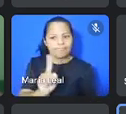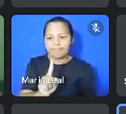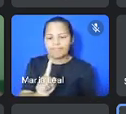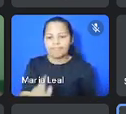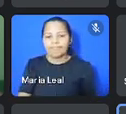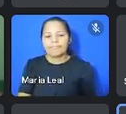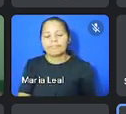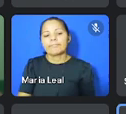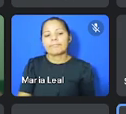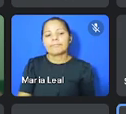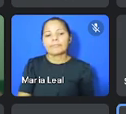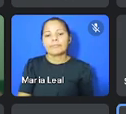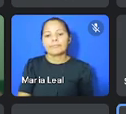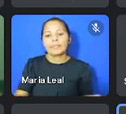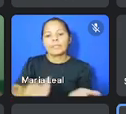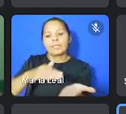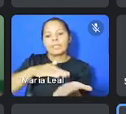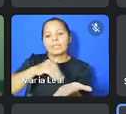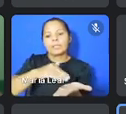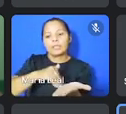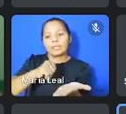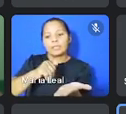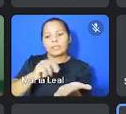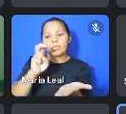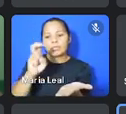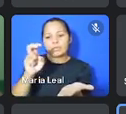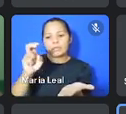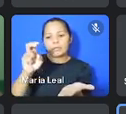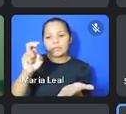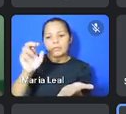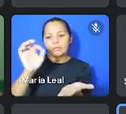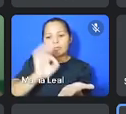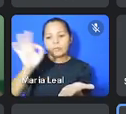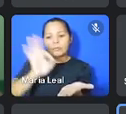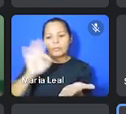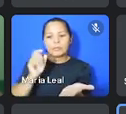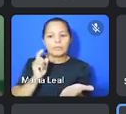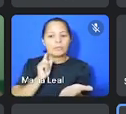Então, a cada dia eu estou tirando 5% da quantidade de sujeira.